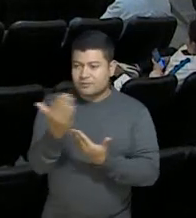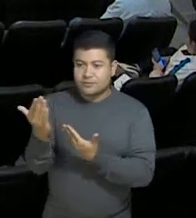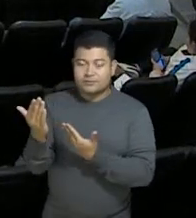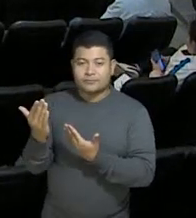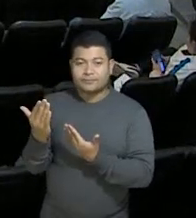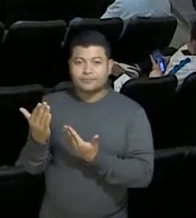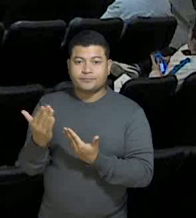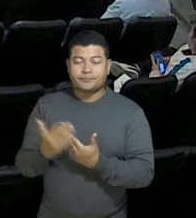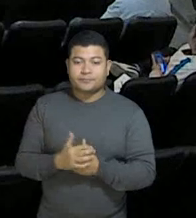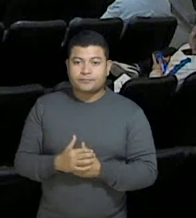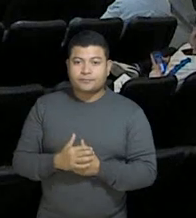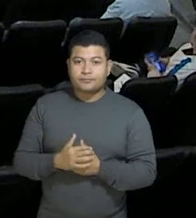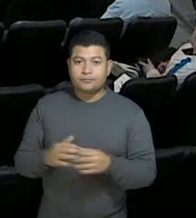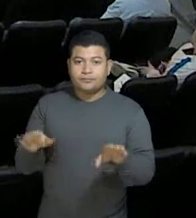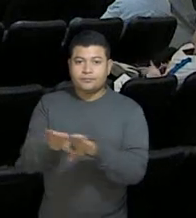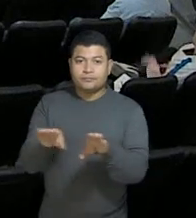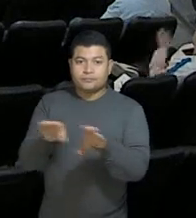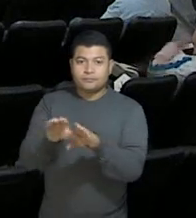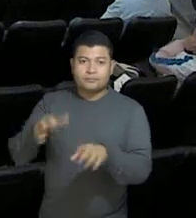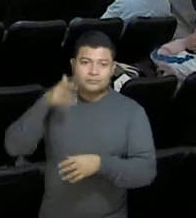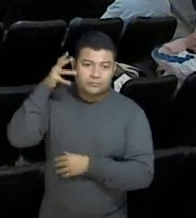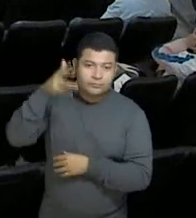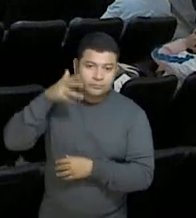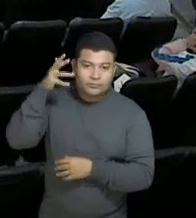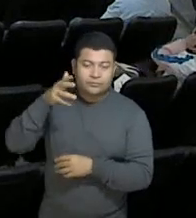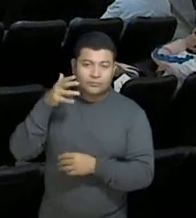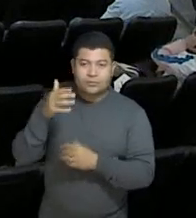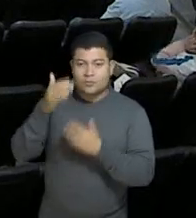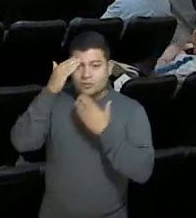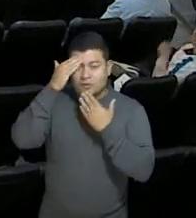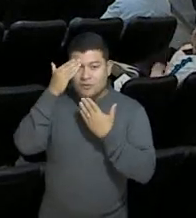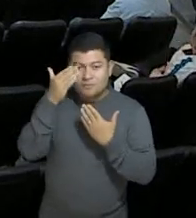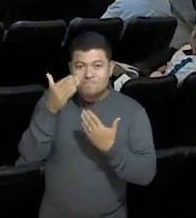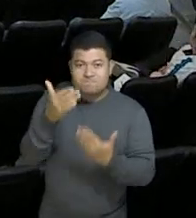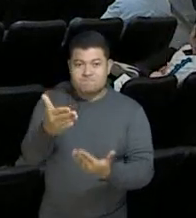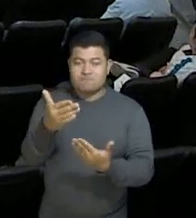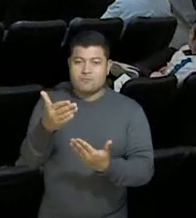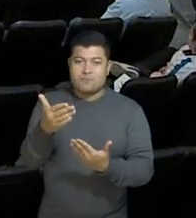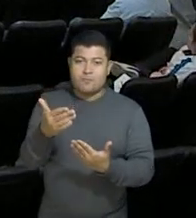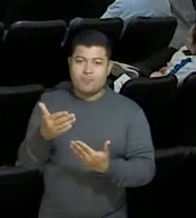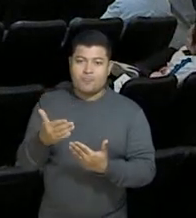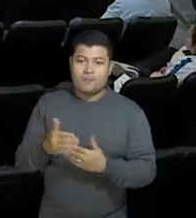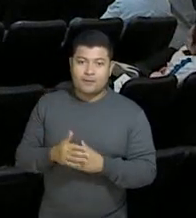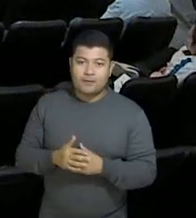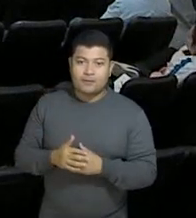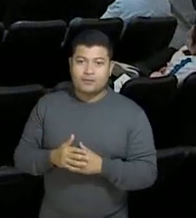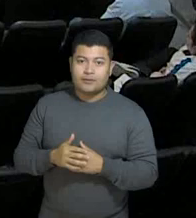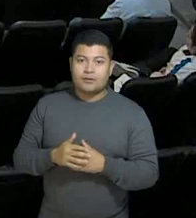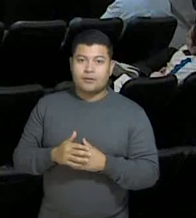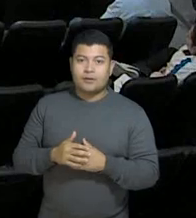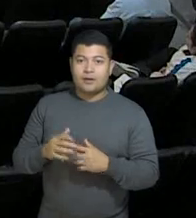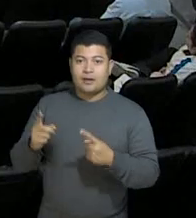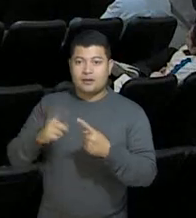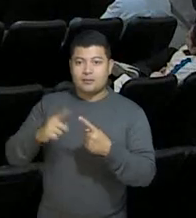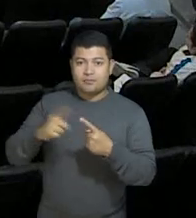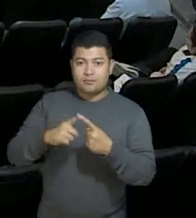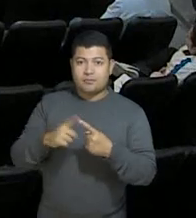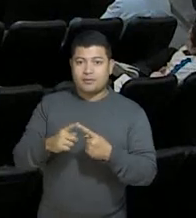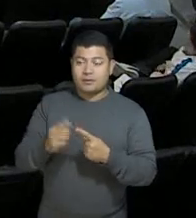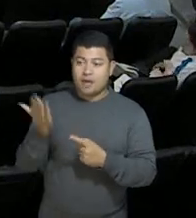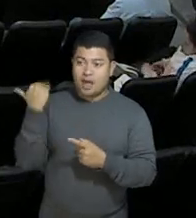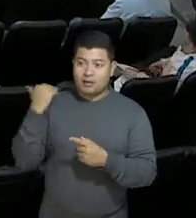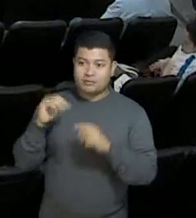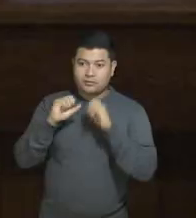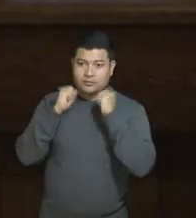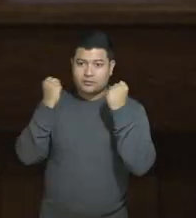E os palestrantes também, muito obrigada. A primeira forma da palestra, né, do evento, era